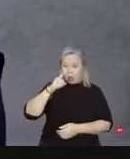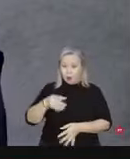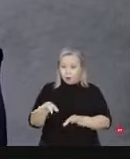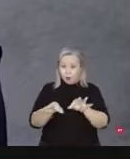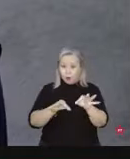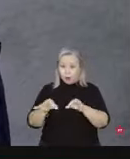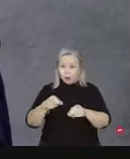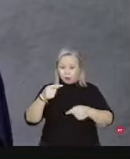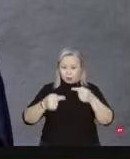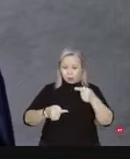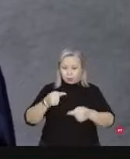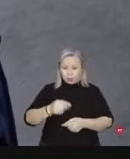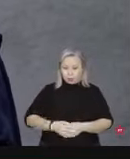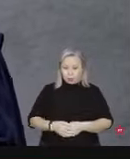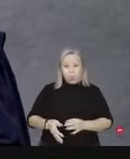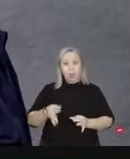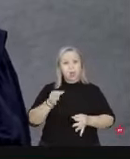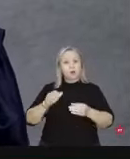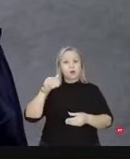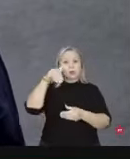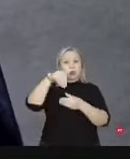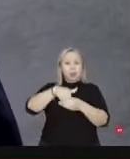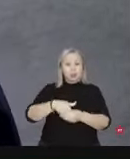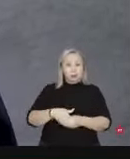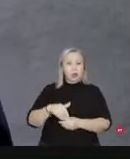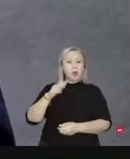Justiça Eleitoral soube,